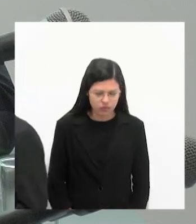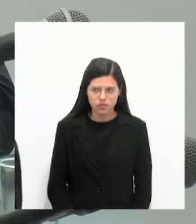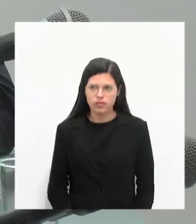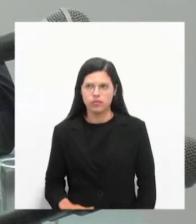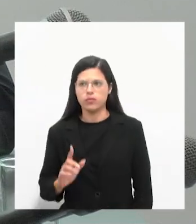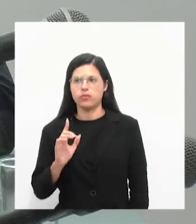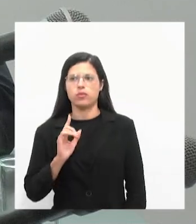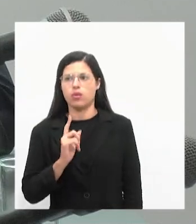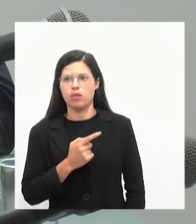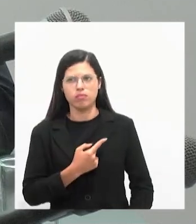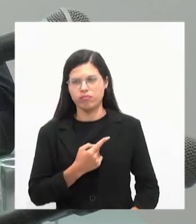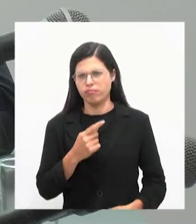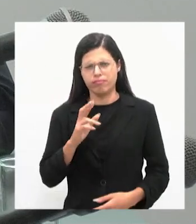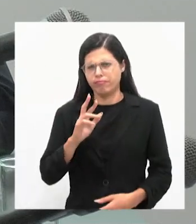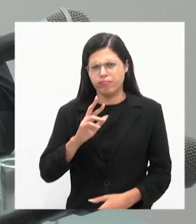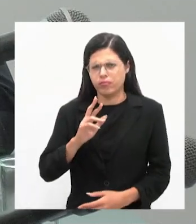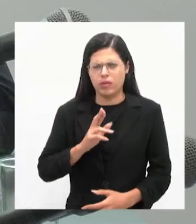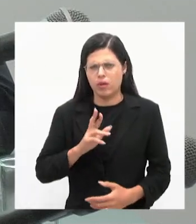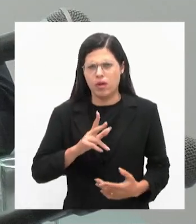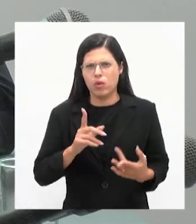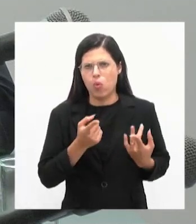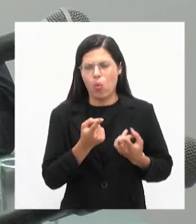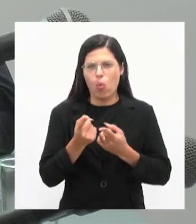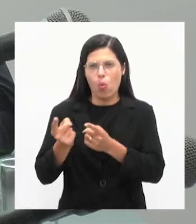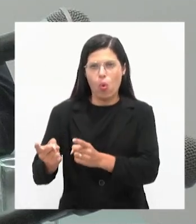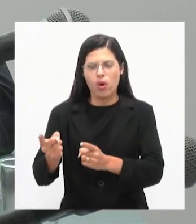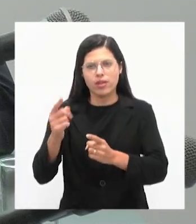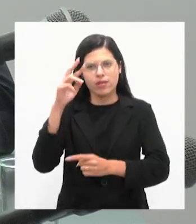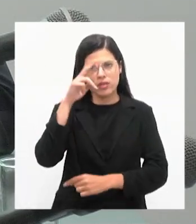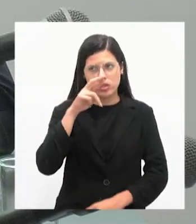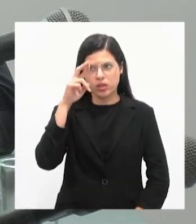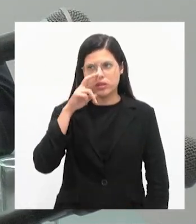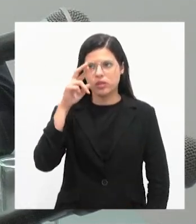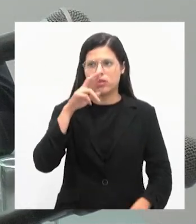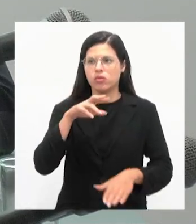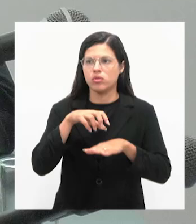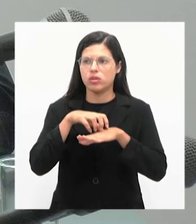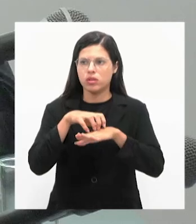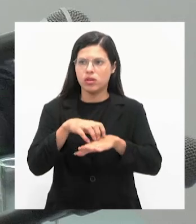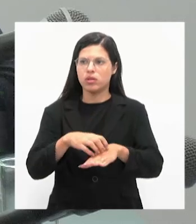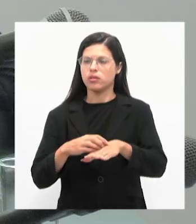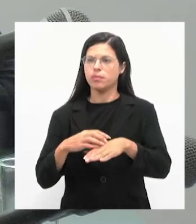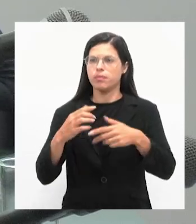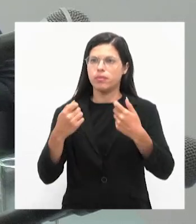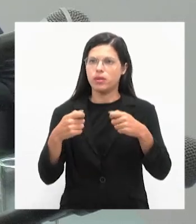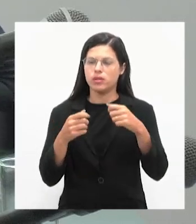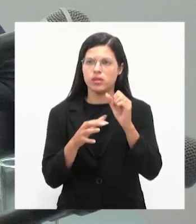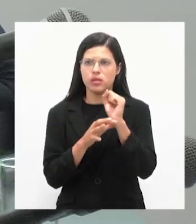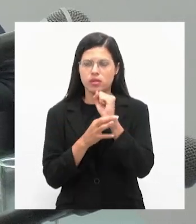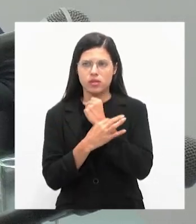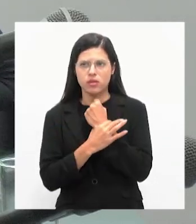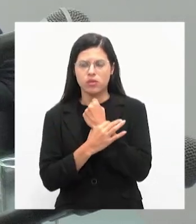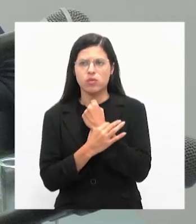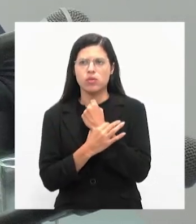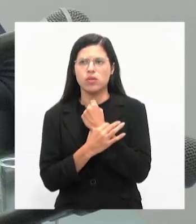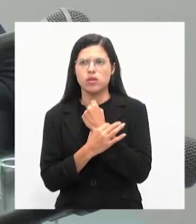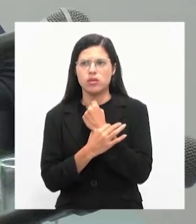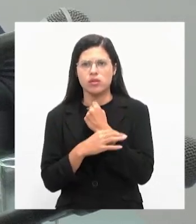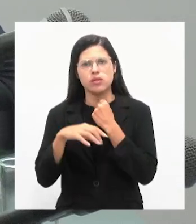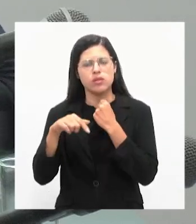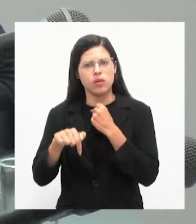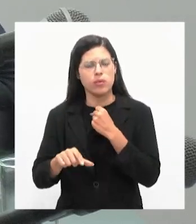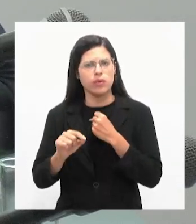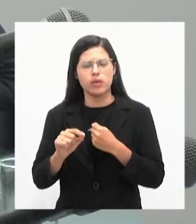a fiscalização de trânsito, inclusive. É instrumento necessário à segurança do trânsito, o pneu em bom